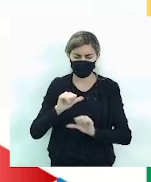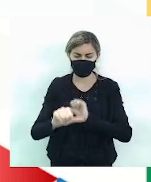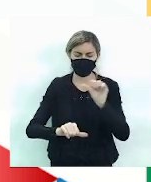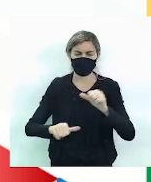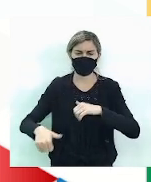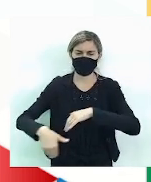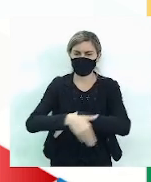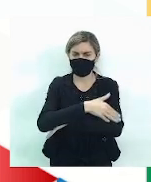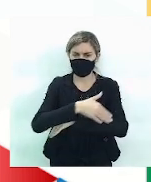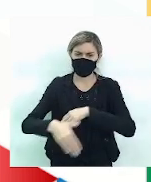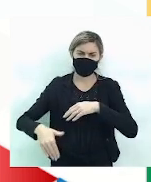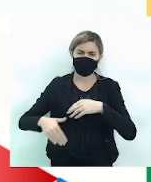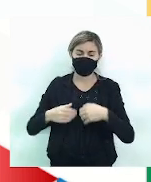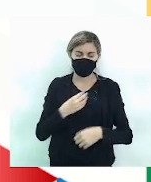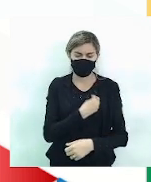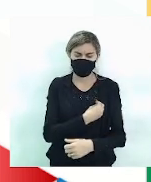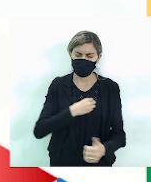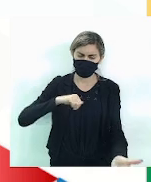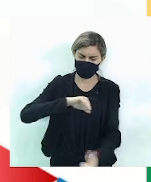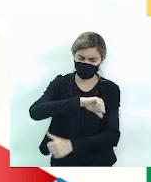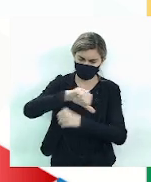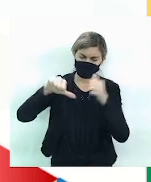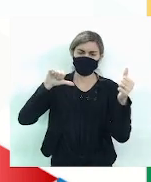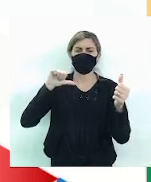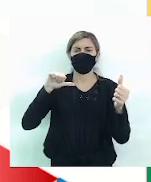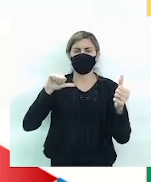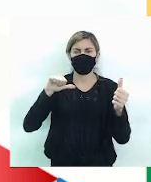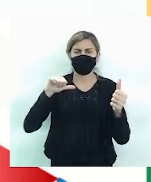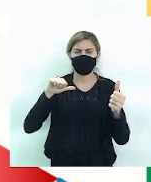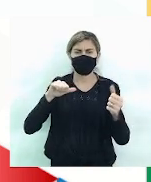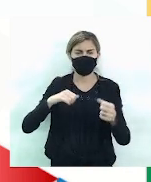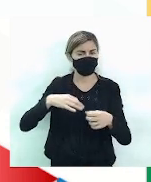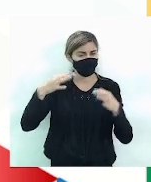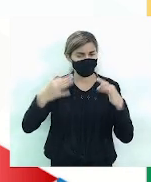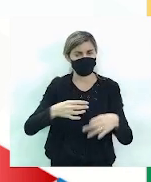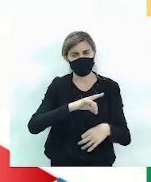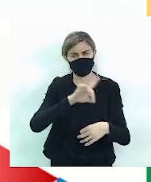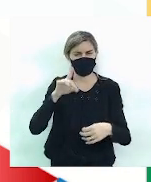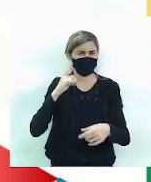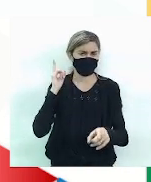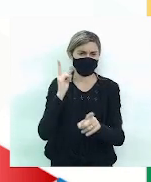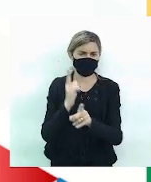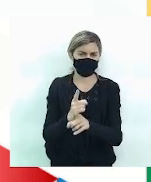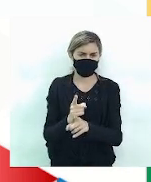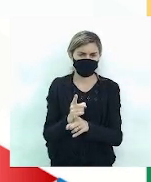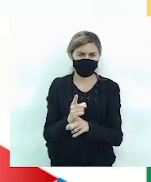endereço. Já revirei a minha vida pelo avesso. Juro por Deus, não encontrei